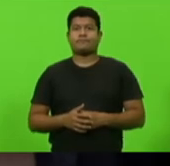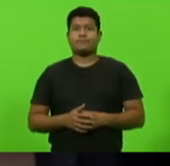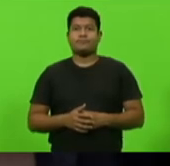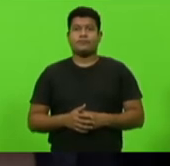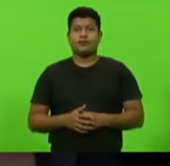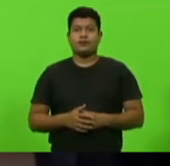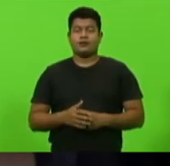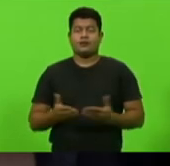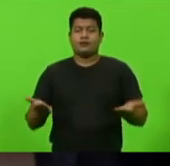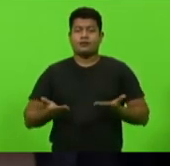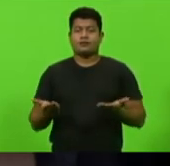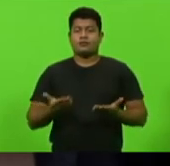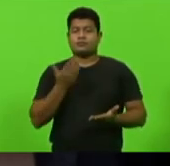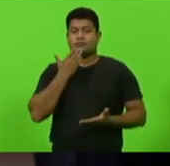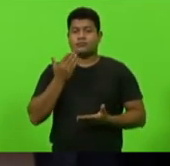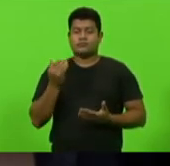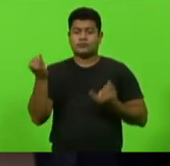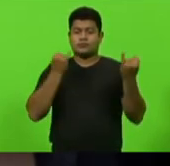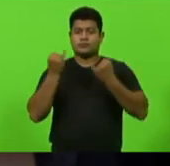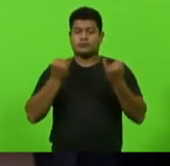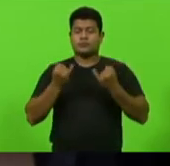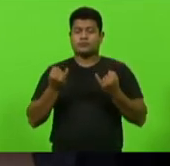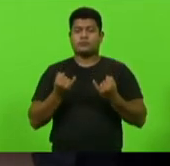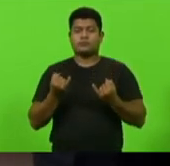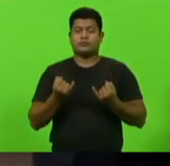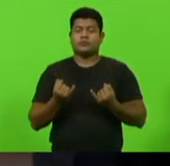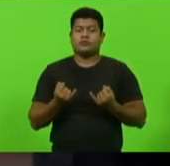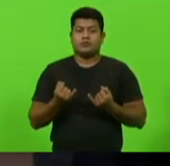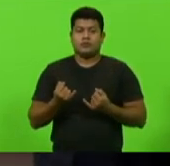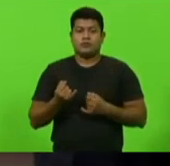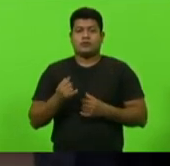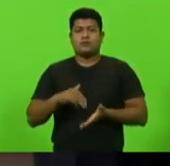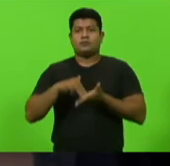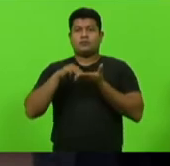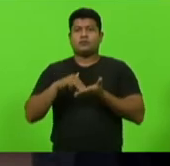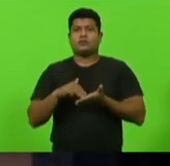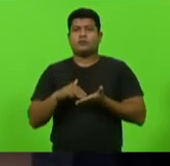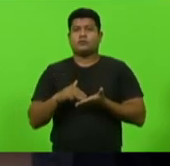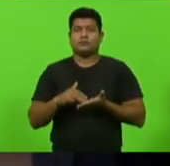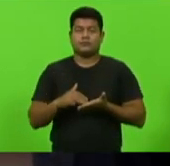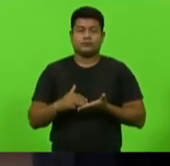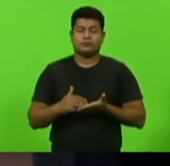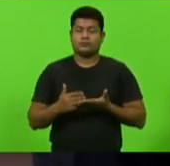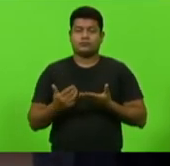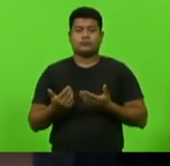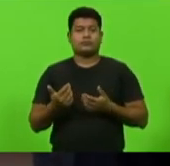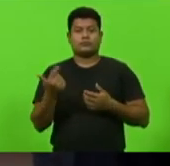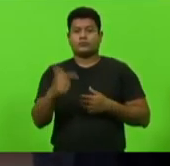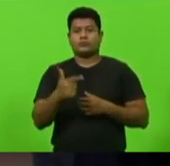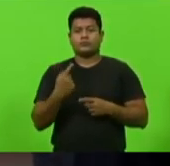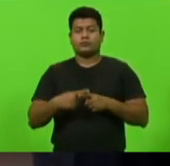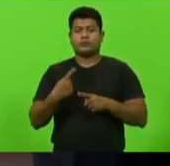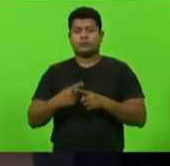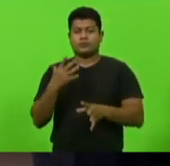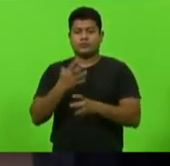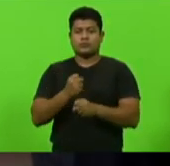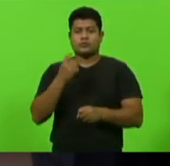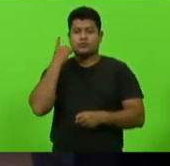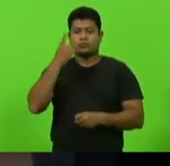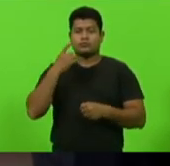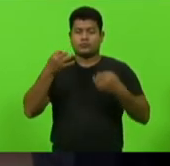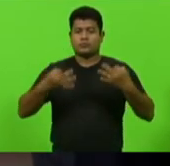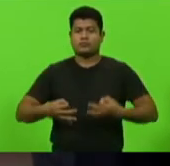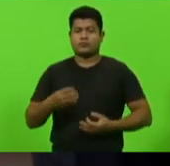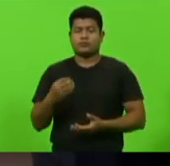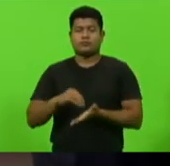pedidos de informação e as moções ficam para a próxima sessão. Essa presidência só comunica que defere os seguintes requerimentos, número 177